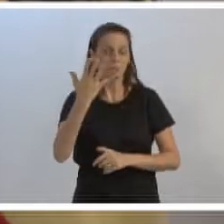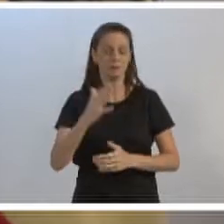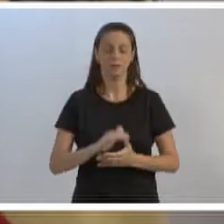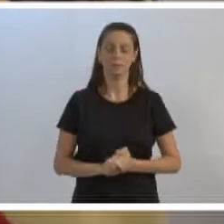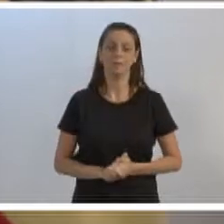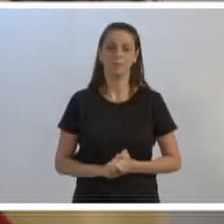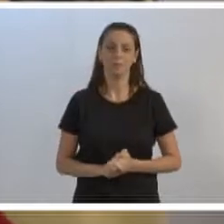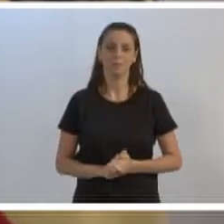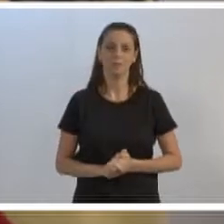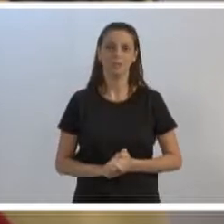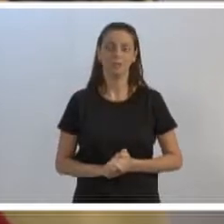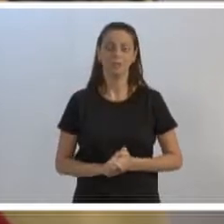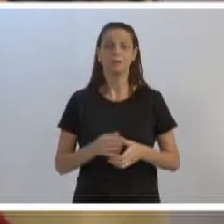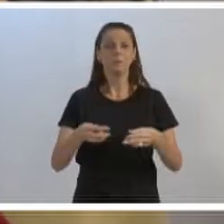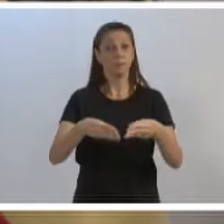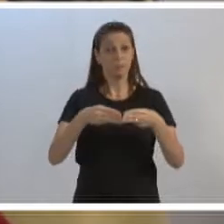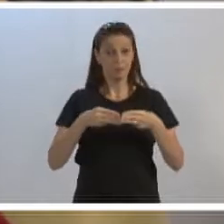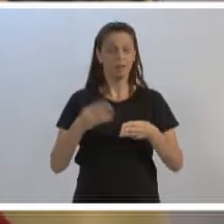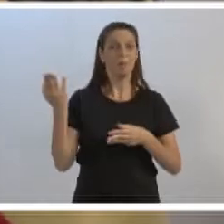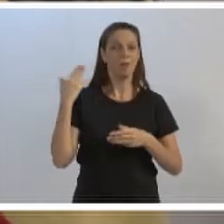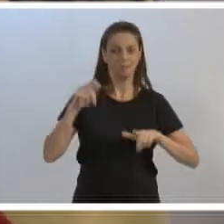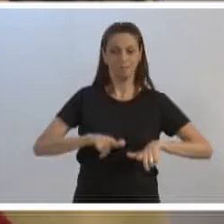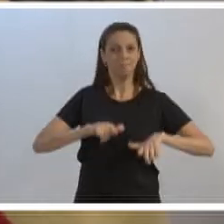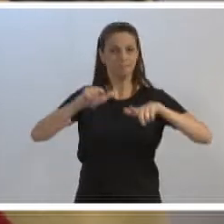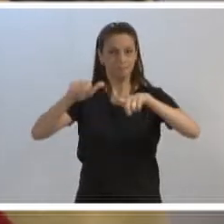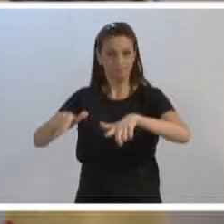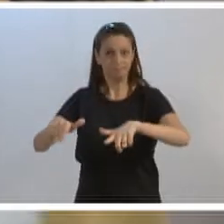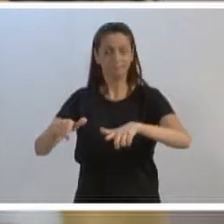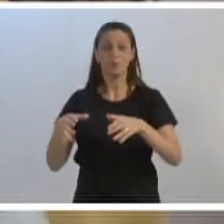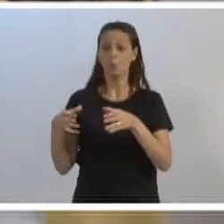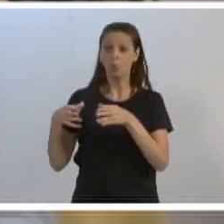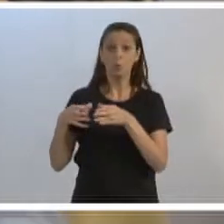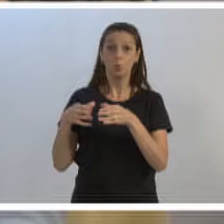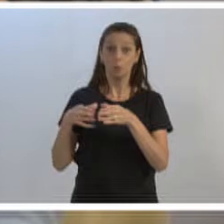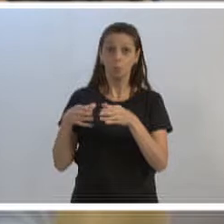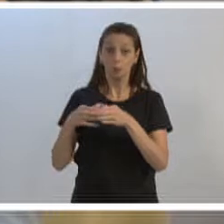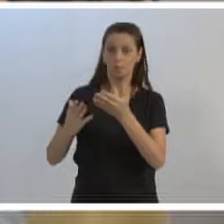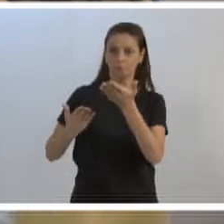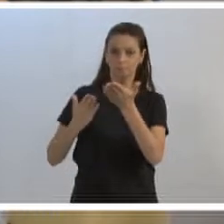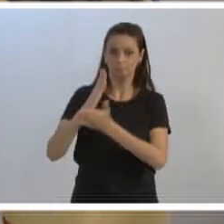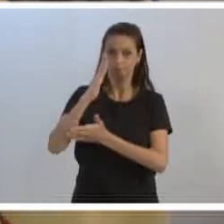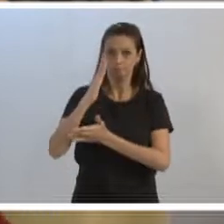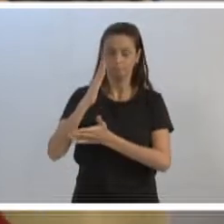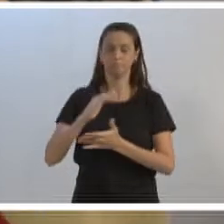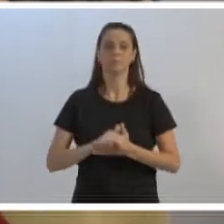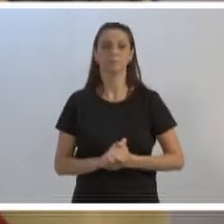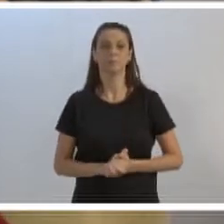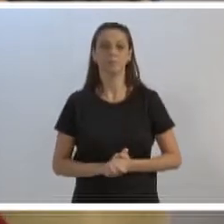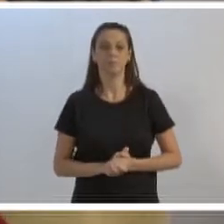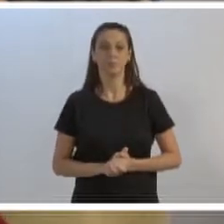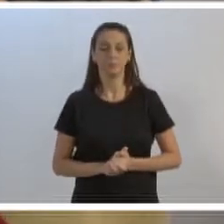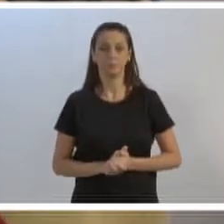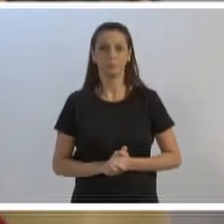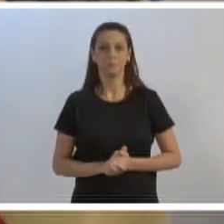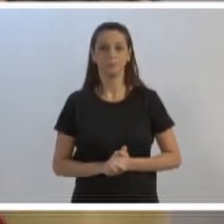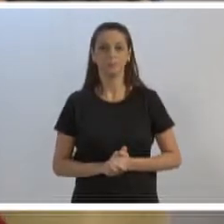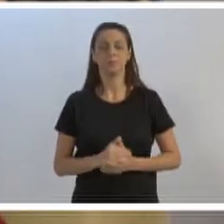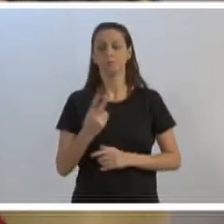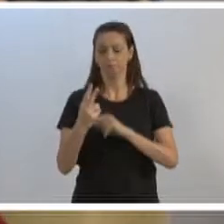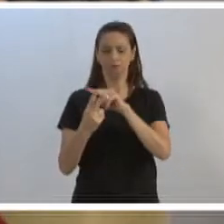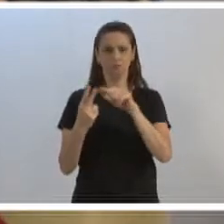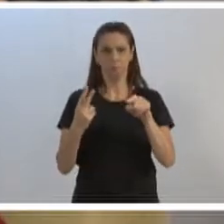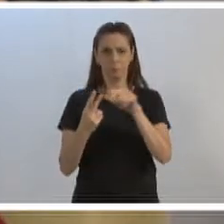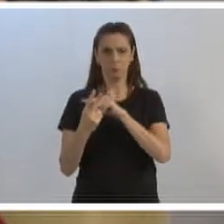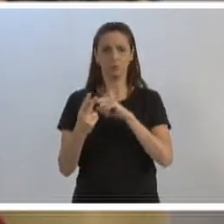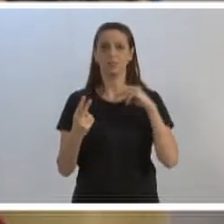de uma moção que foi entregue, foi aprovada pela comissão, dos dois vereadores, além